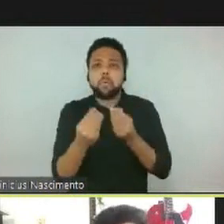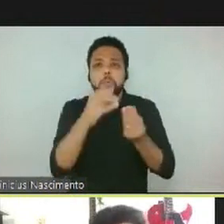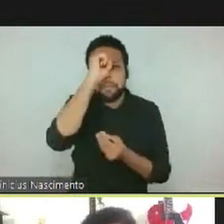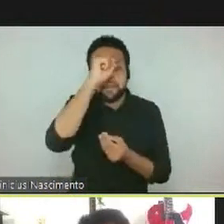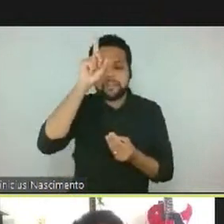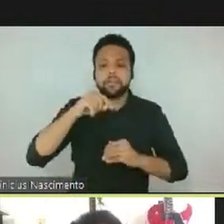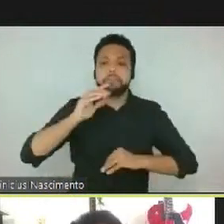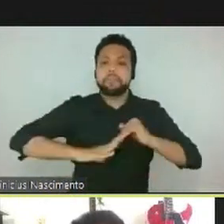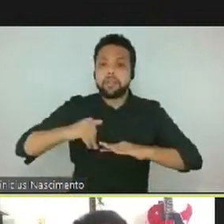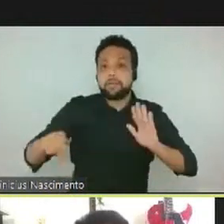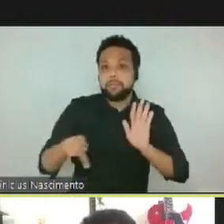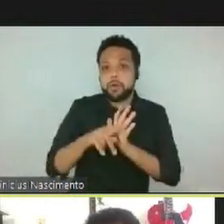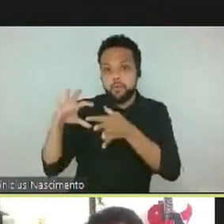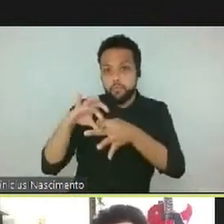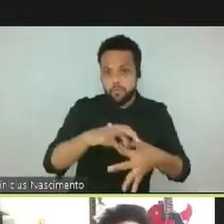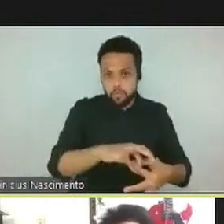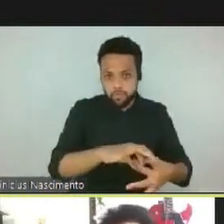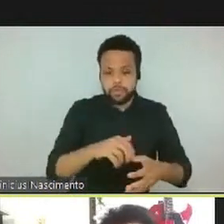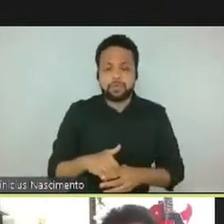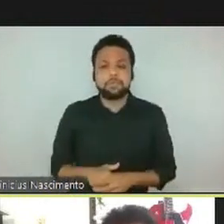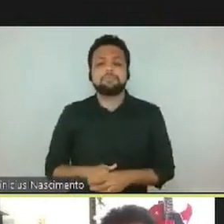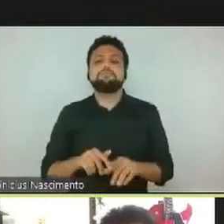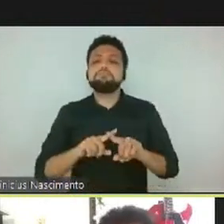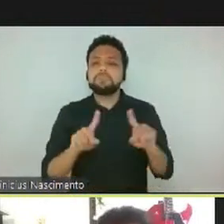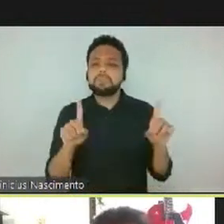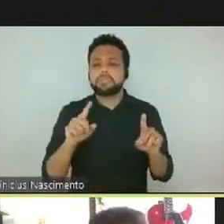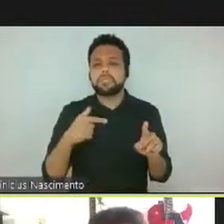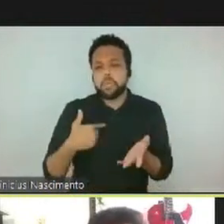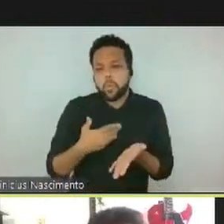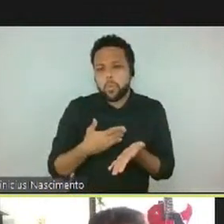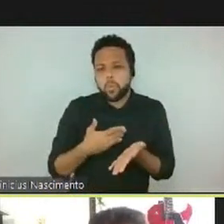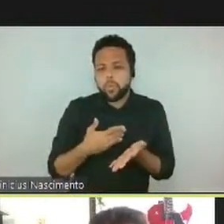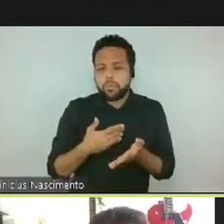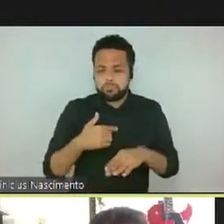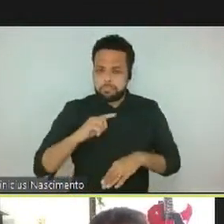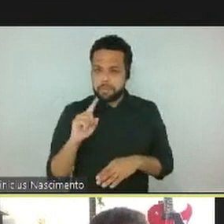E, acima de tudo, quando eu vou fazer um desenho,